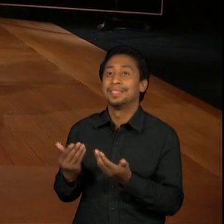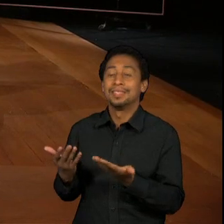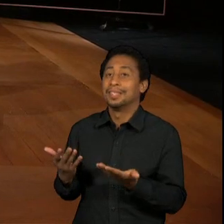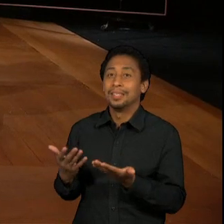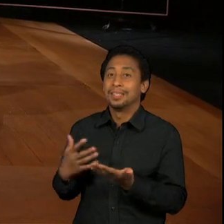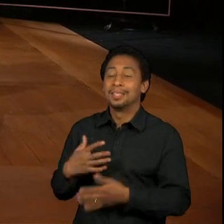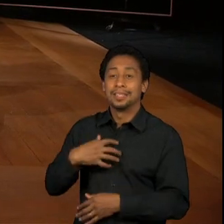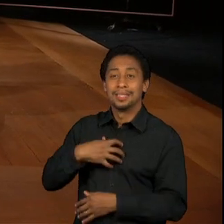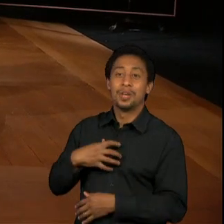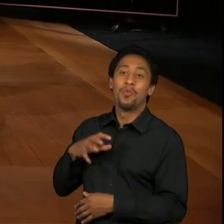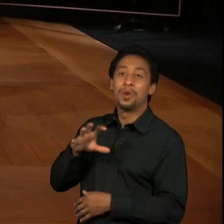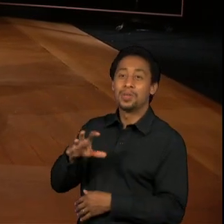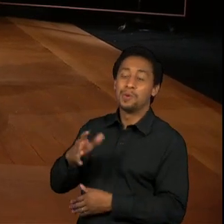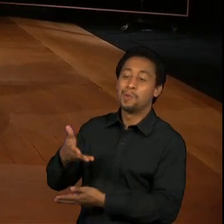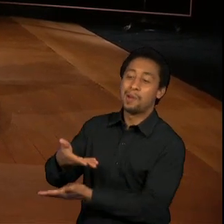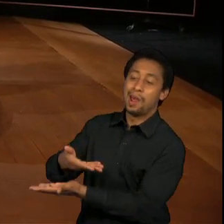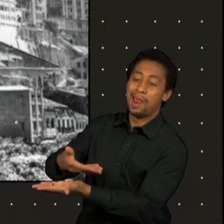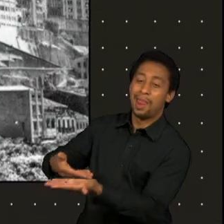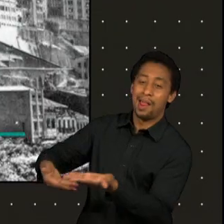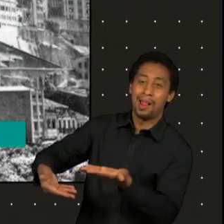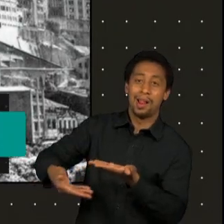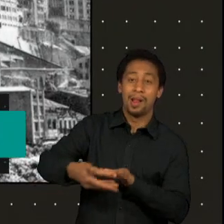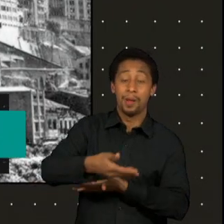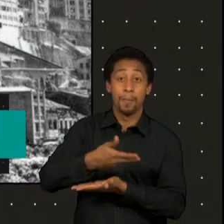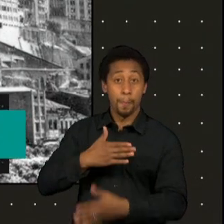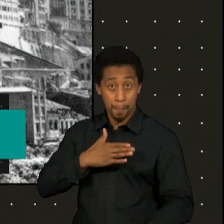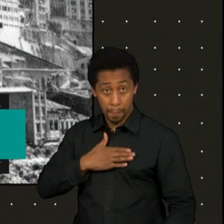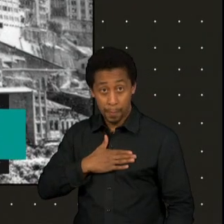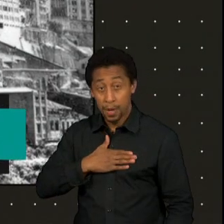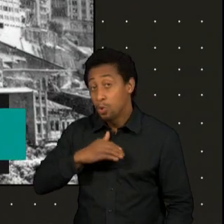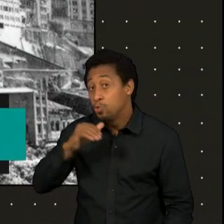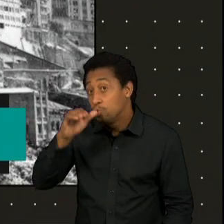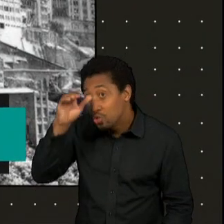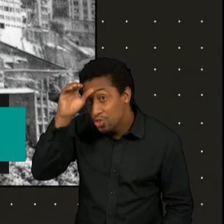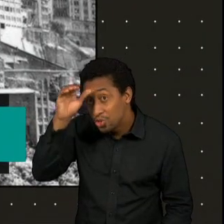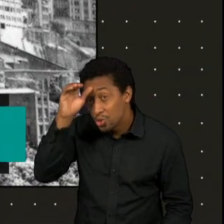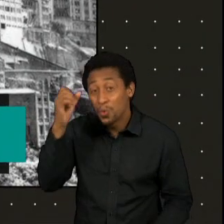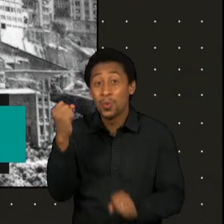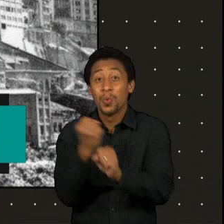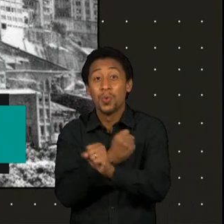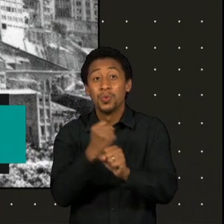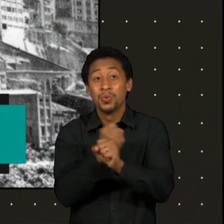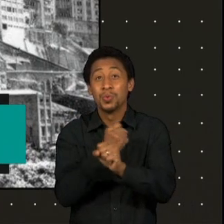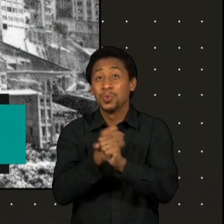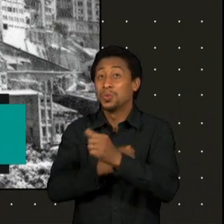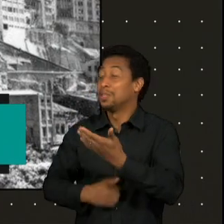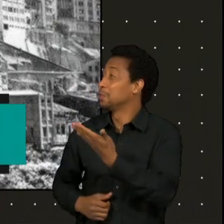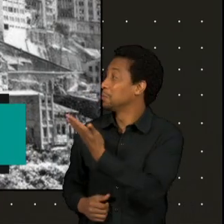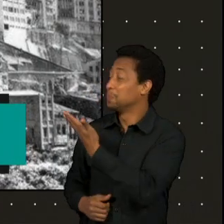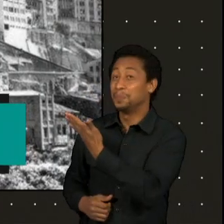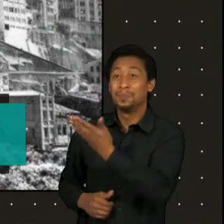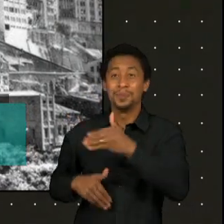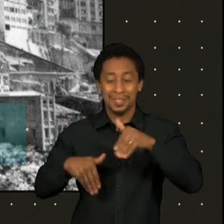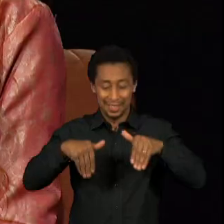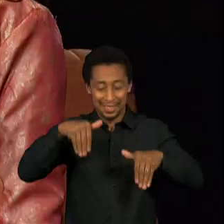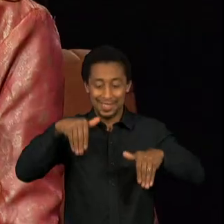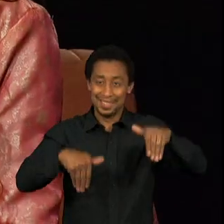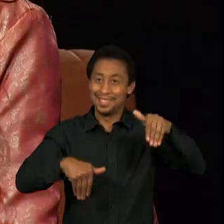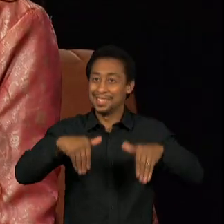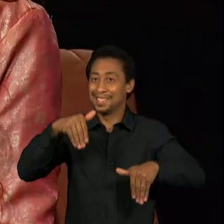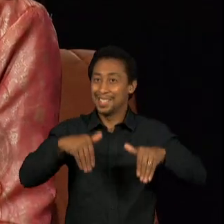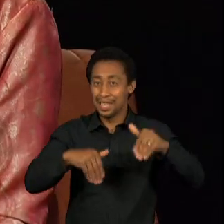mãos, inclusive é meu tio-avô que fez o elevador Lacerda. Olha. Não é? Então, era de família também